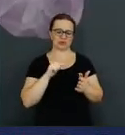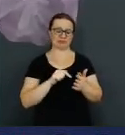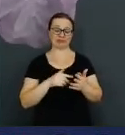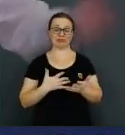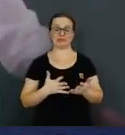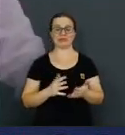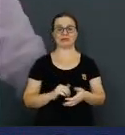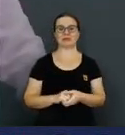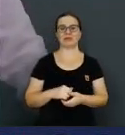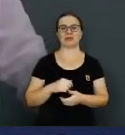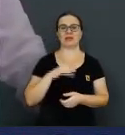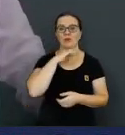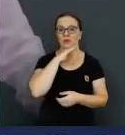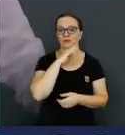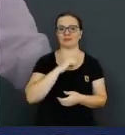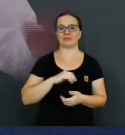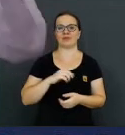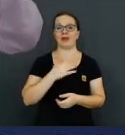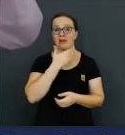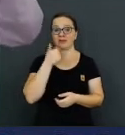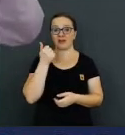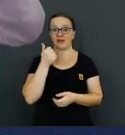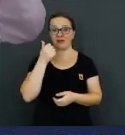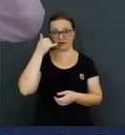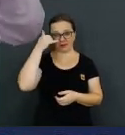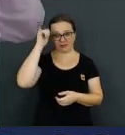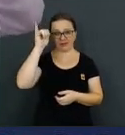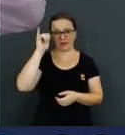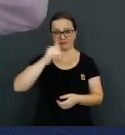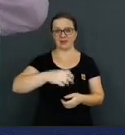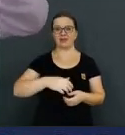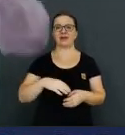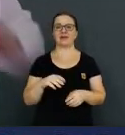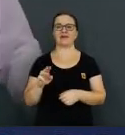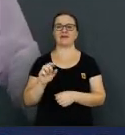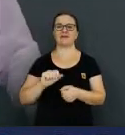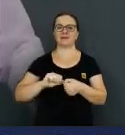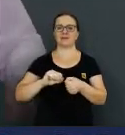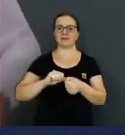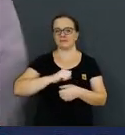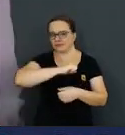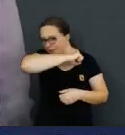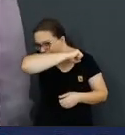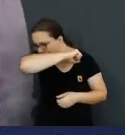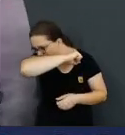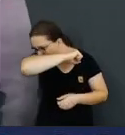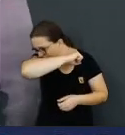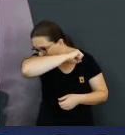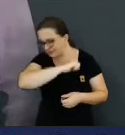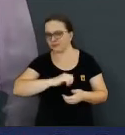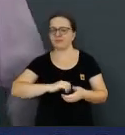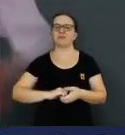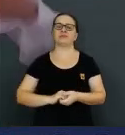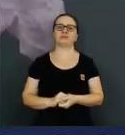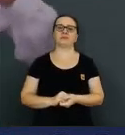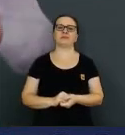circularam essas semanas, daí com microcâmeras, com detalhes, a pessoa espirra no shopping, no corrimão